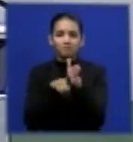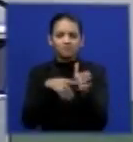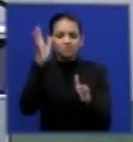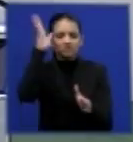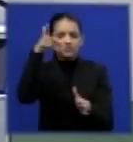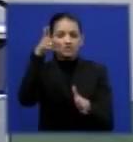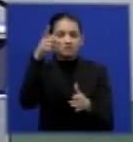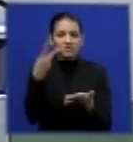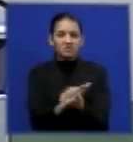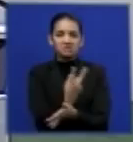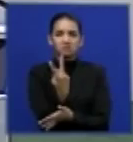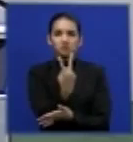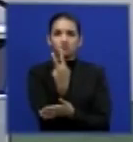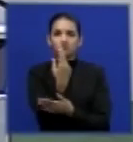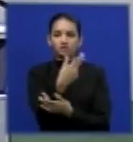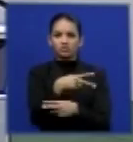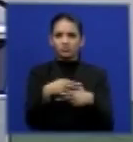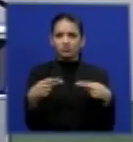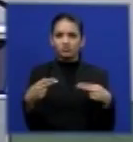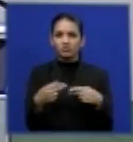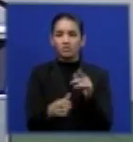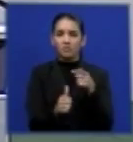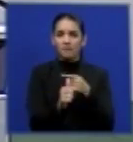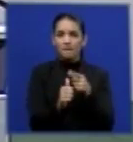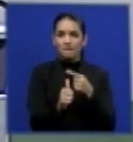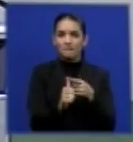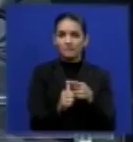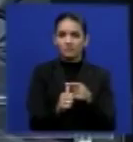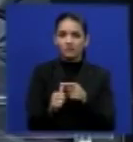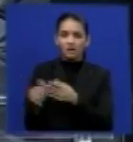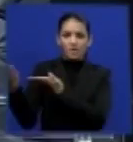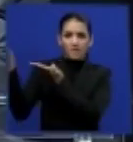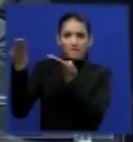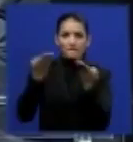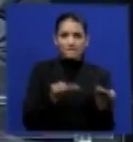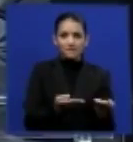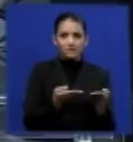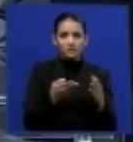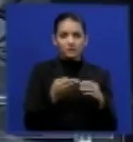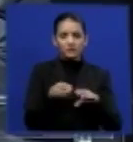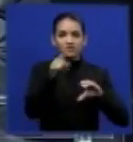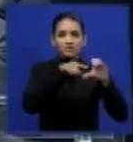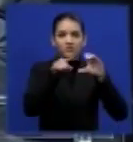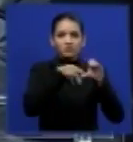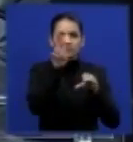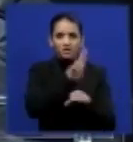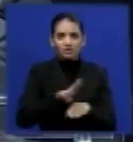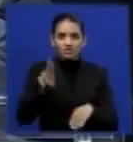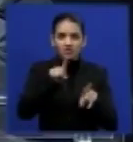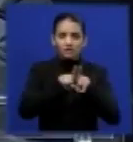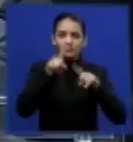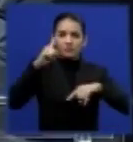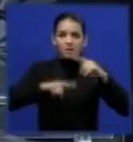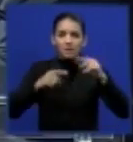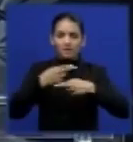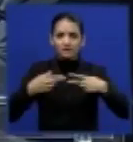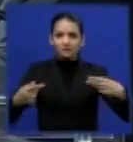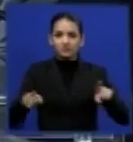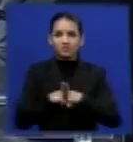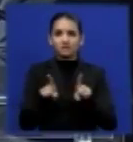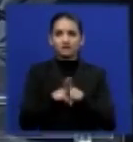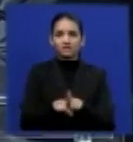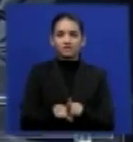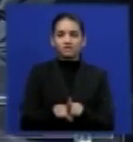dois aspectos primeiro a questão das importações de pneus usados como matériaprima autorizadas por